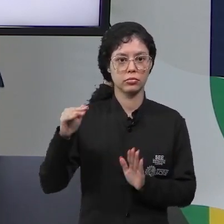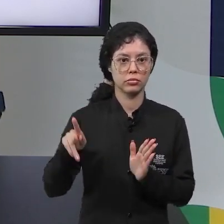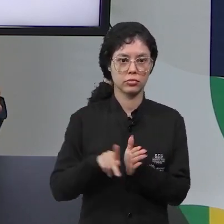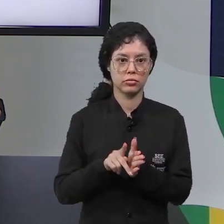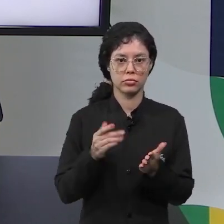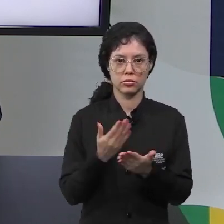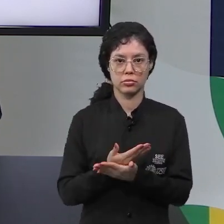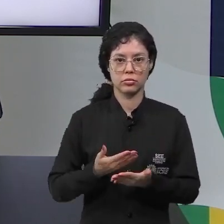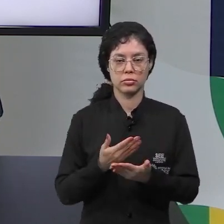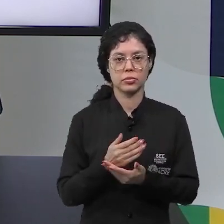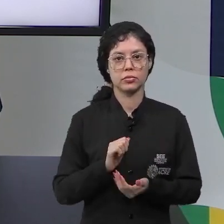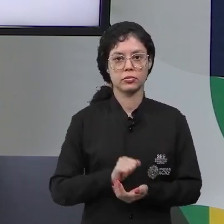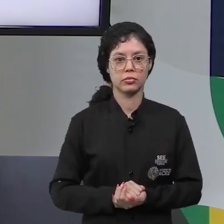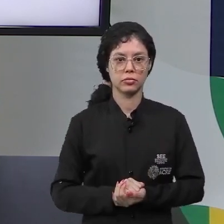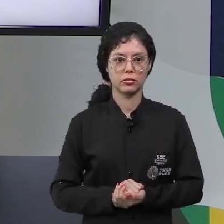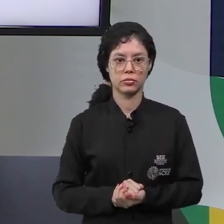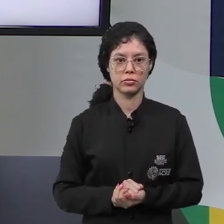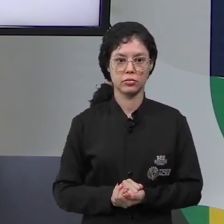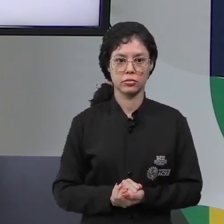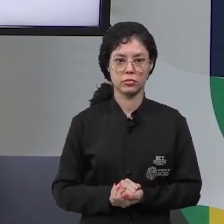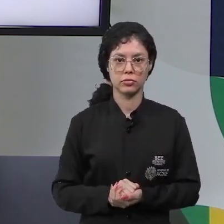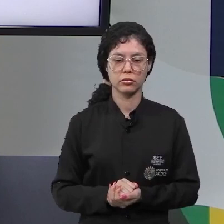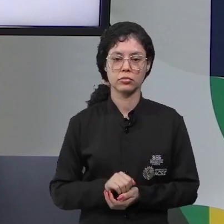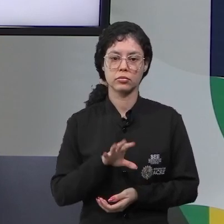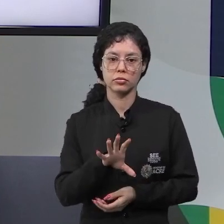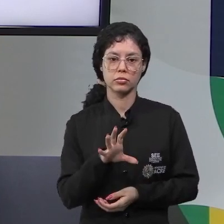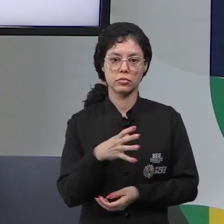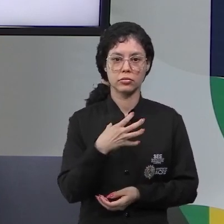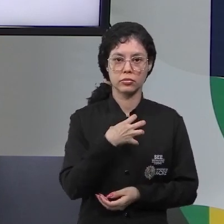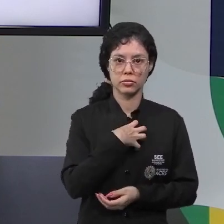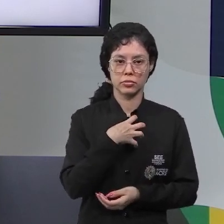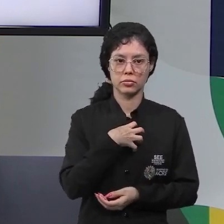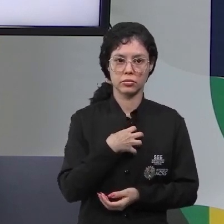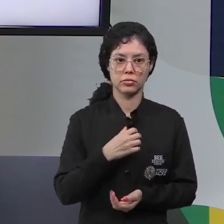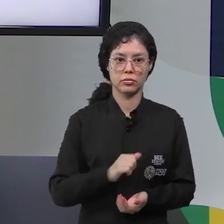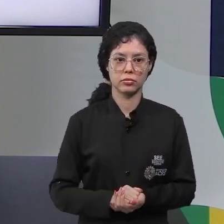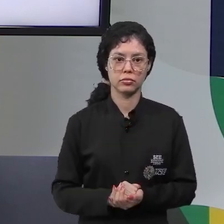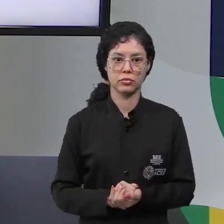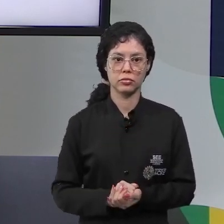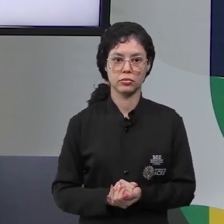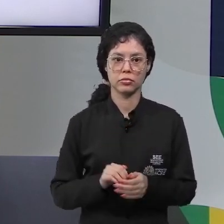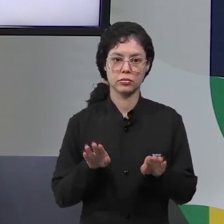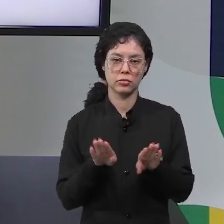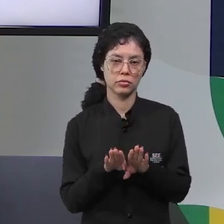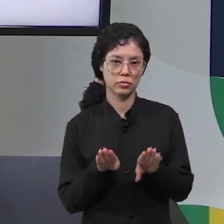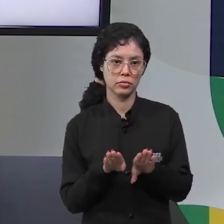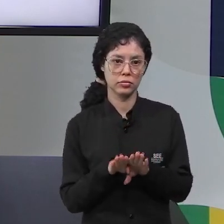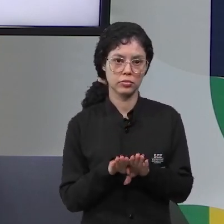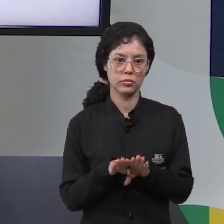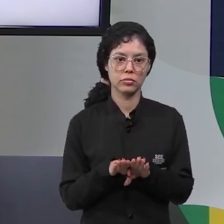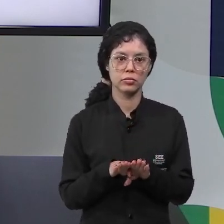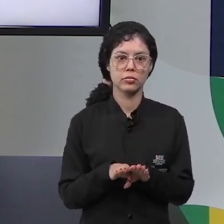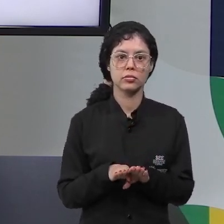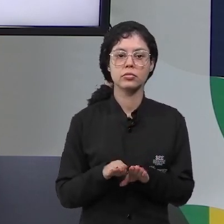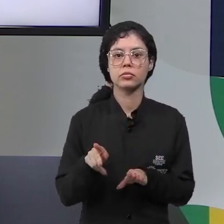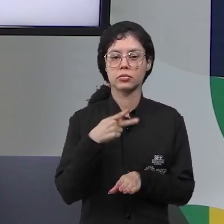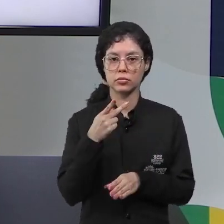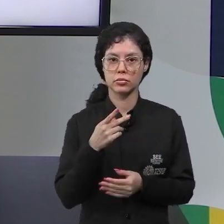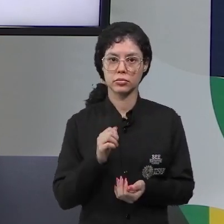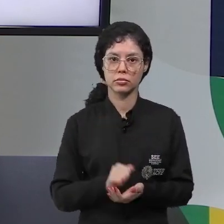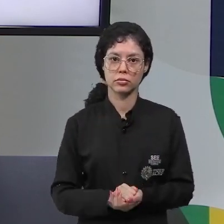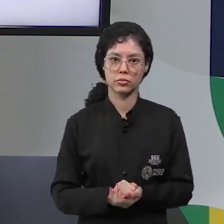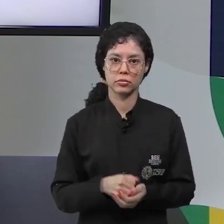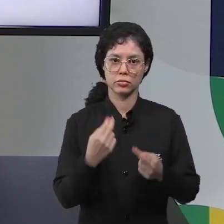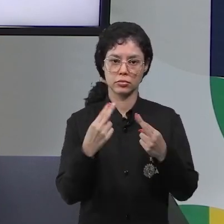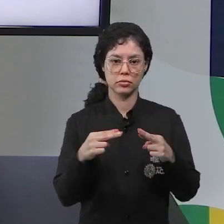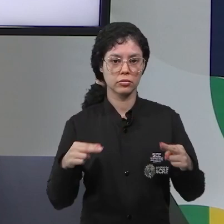e cuidai. Ou seja, parece que nesse momento é melhor pegar e colocar no saco aquilo que diz o